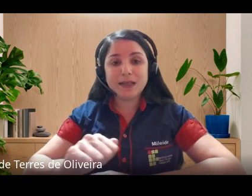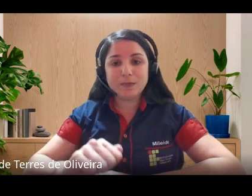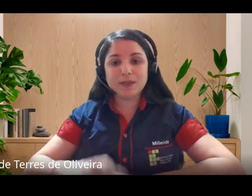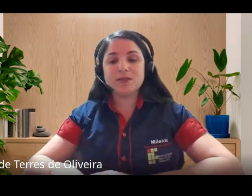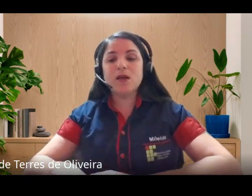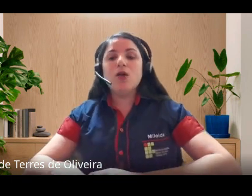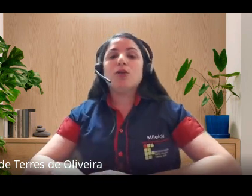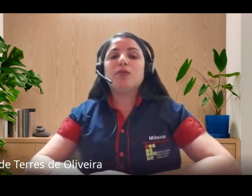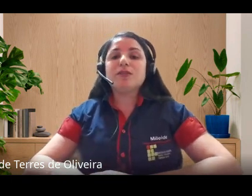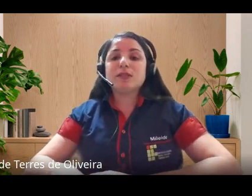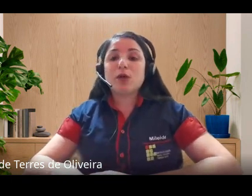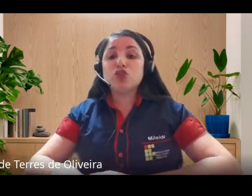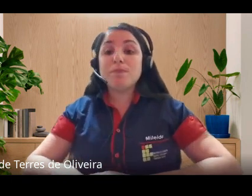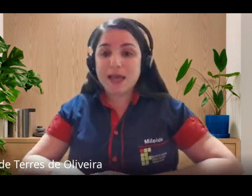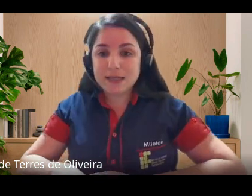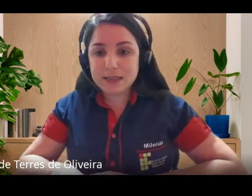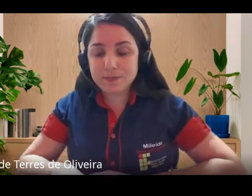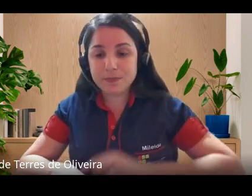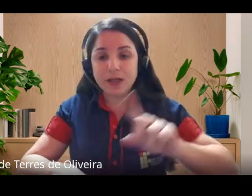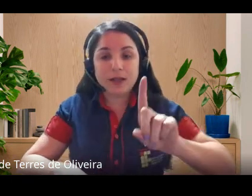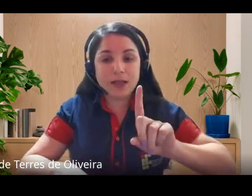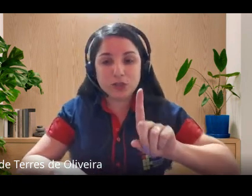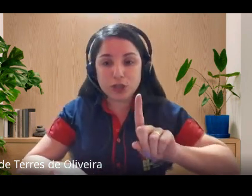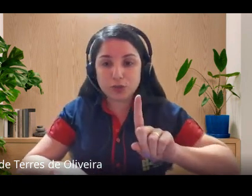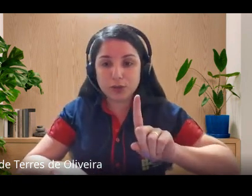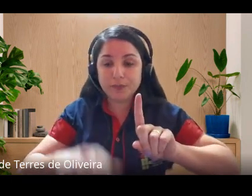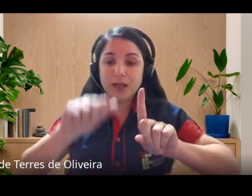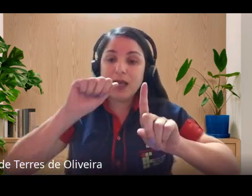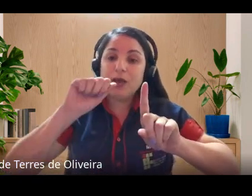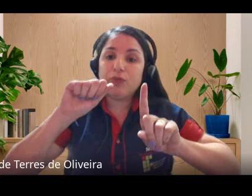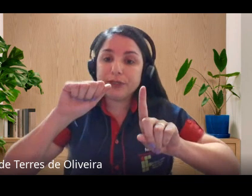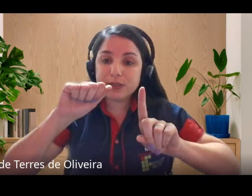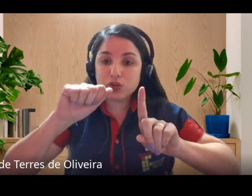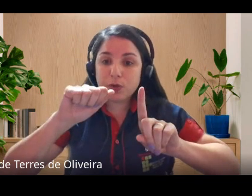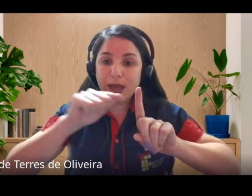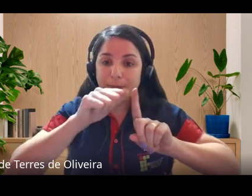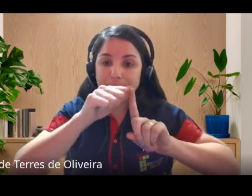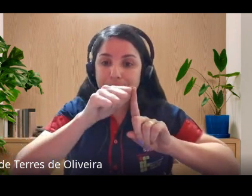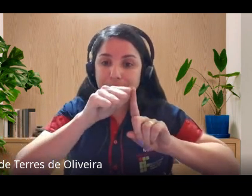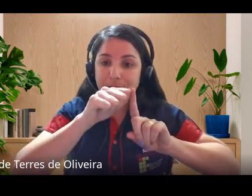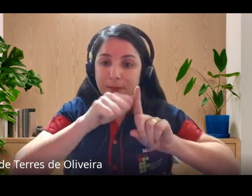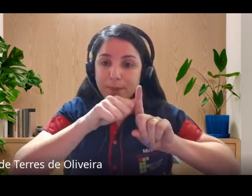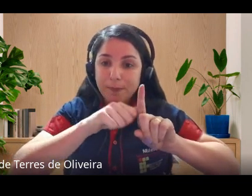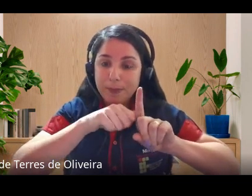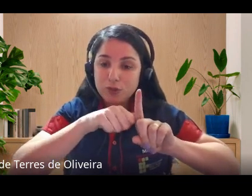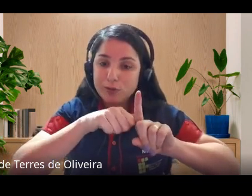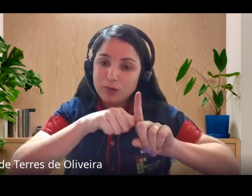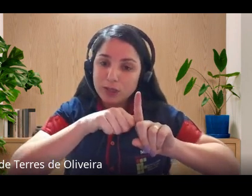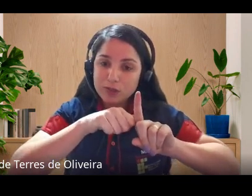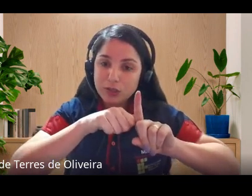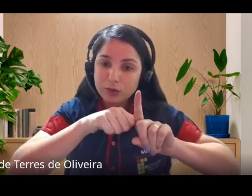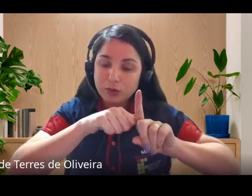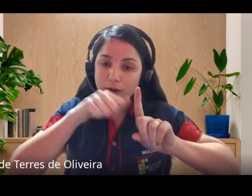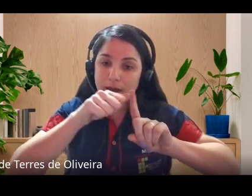Na Libras, quando eu vou fazer o sinal de mês, dedo indicador, configuração de mão em A. Passou do